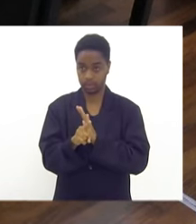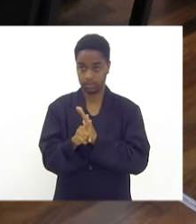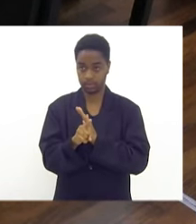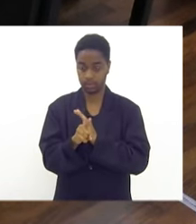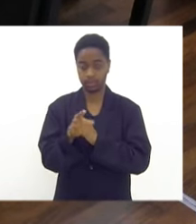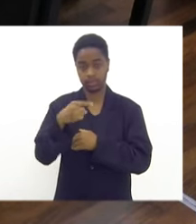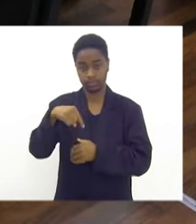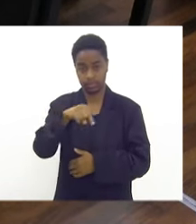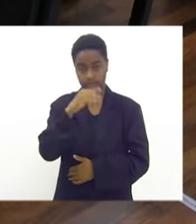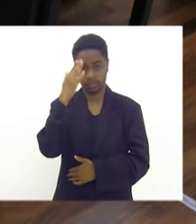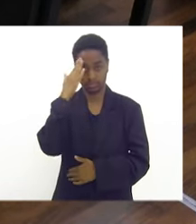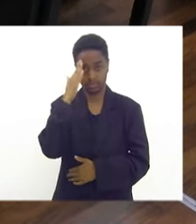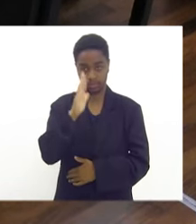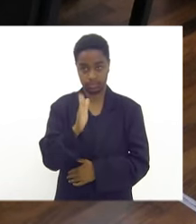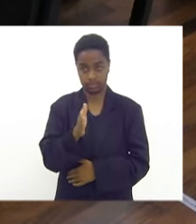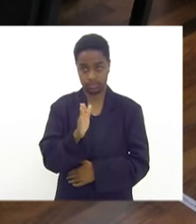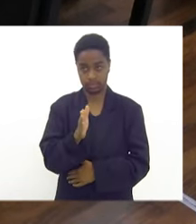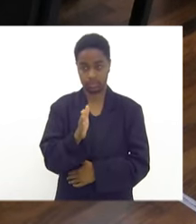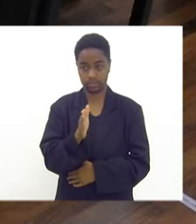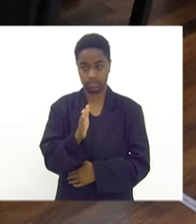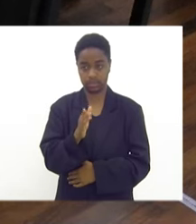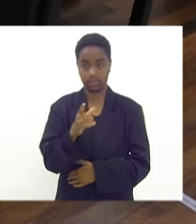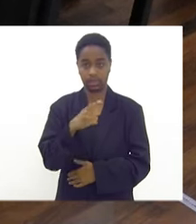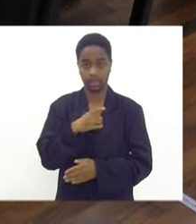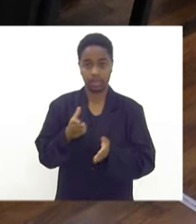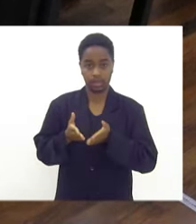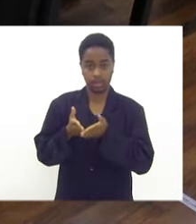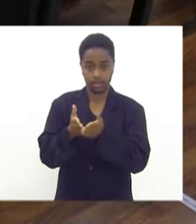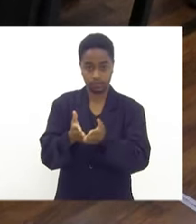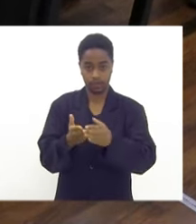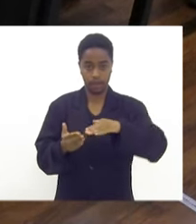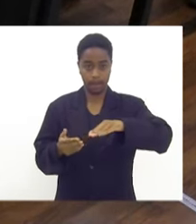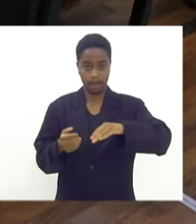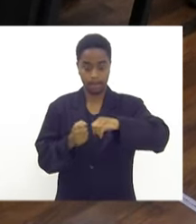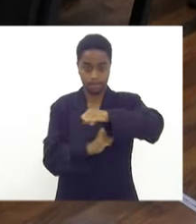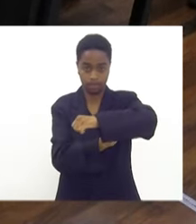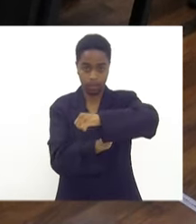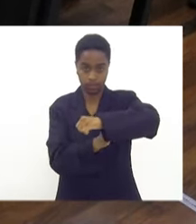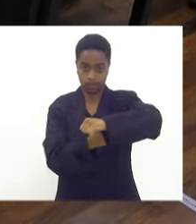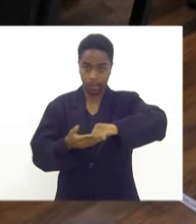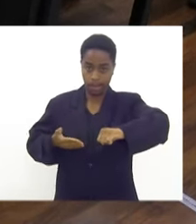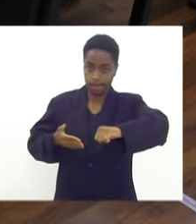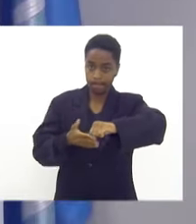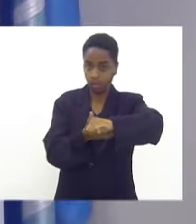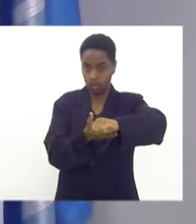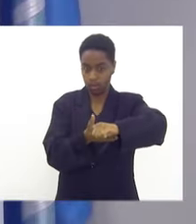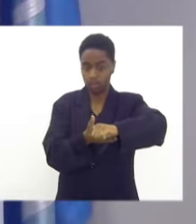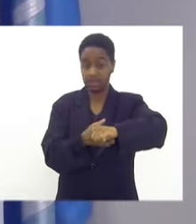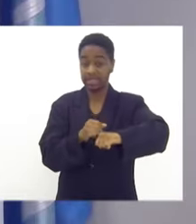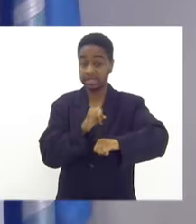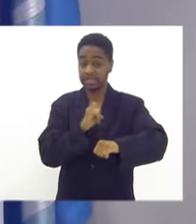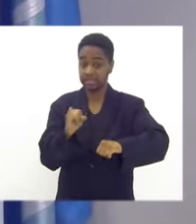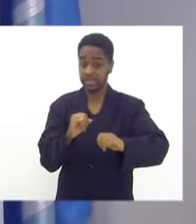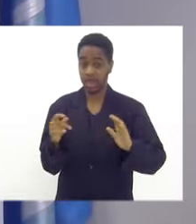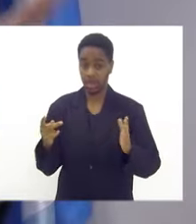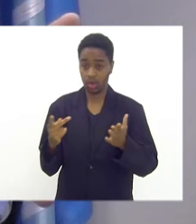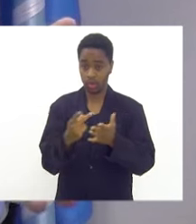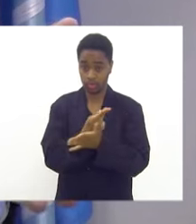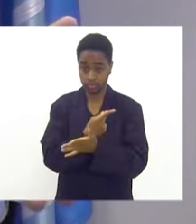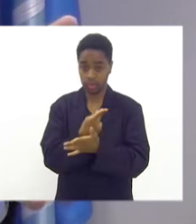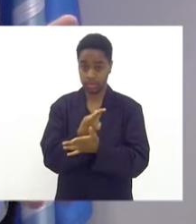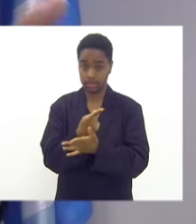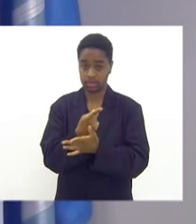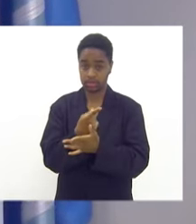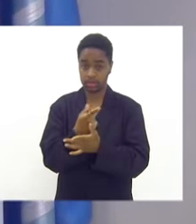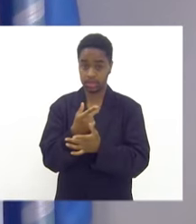conhecimento de todos bateu na ponte se naquele momento pega ali o tanque há um vazamento de